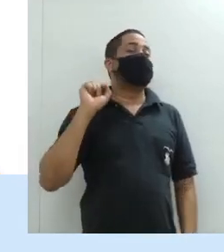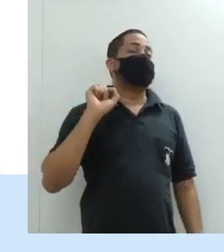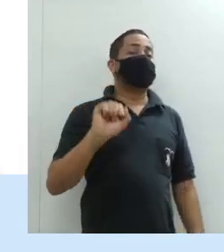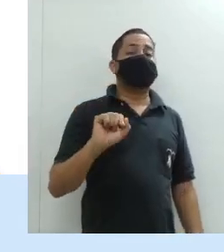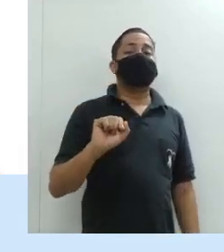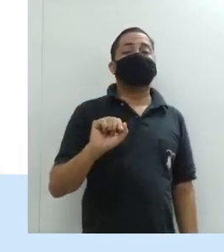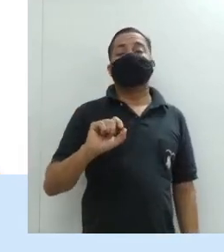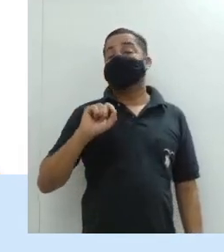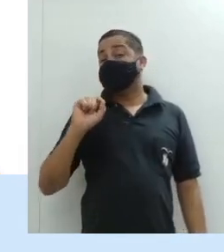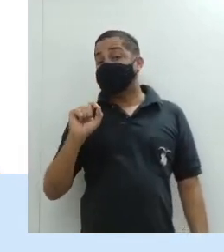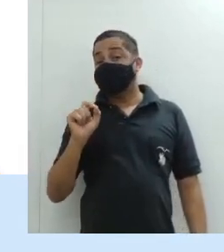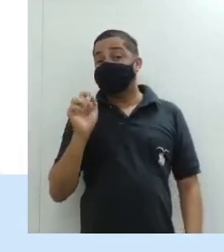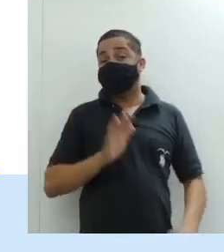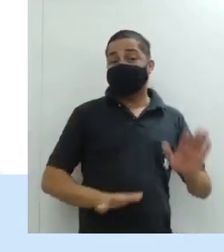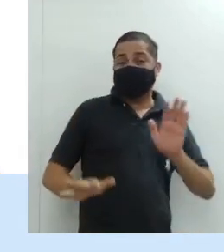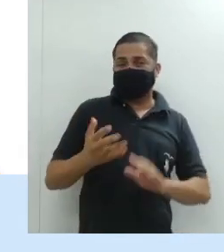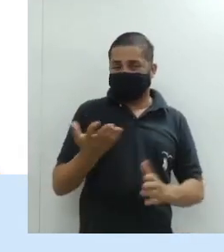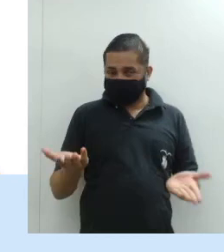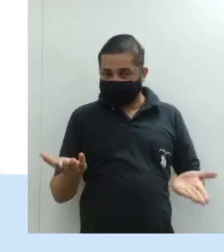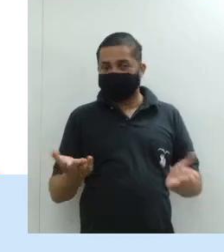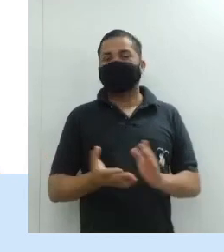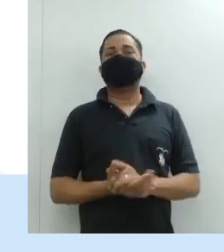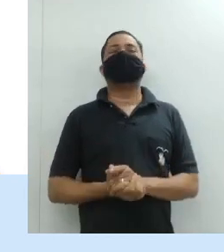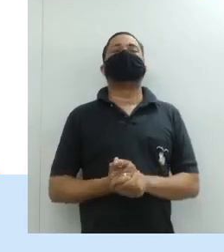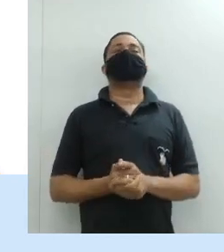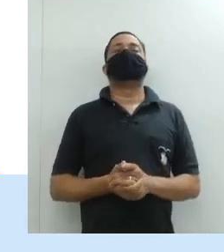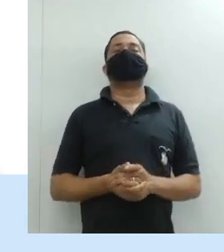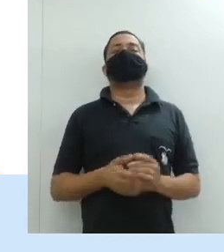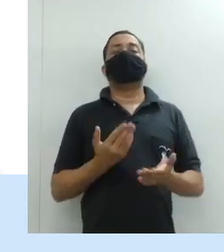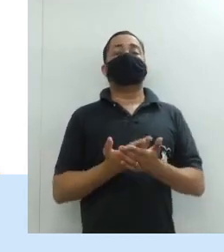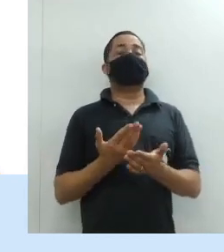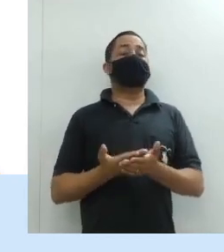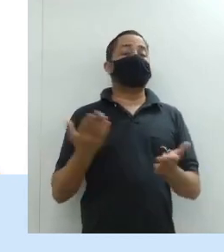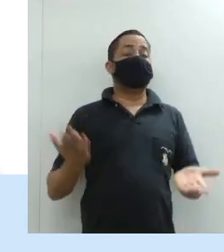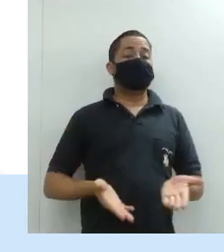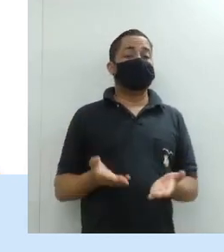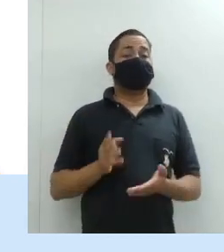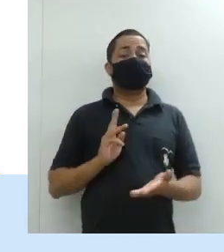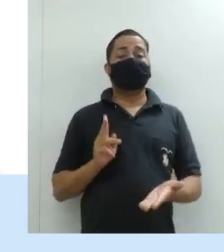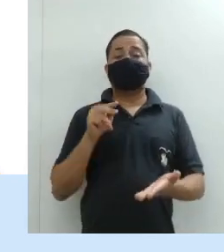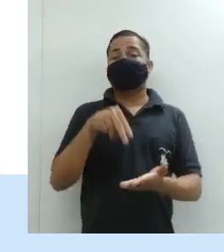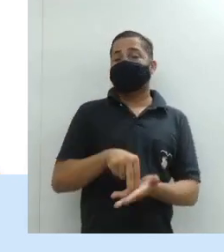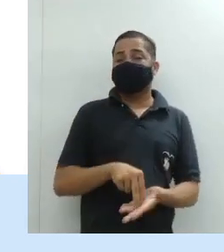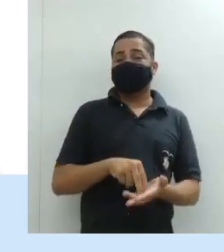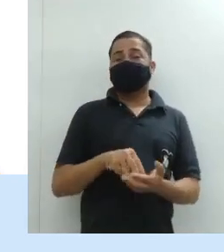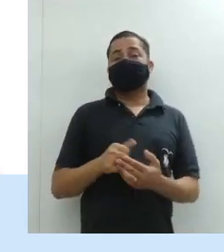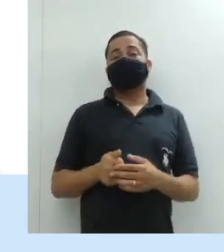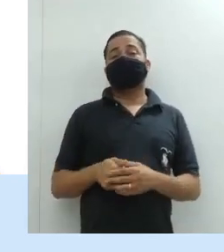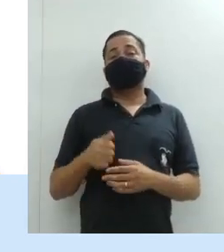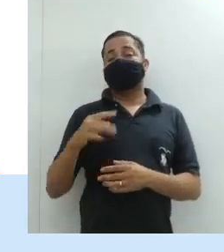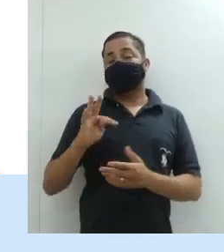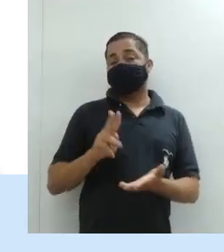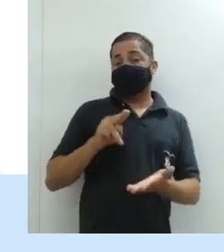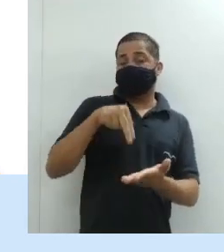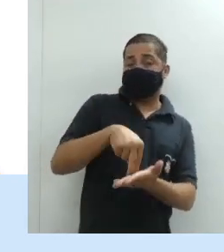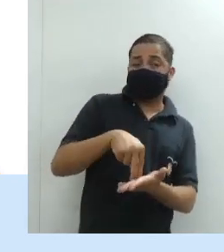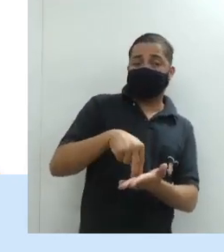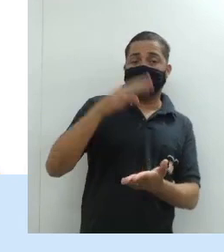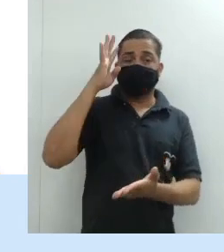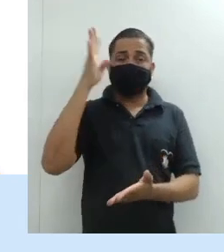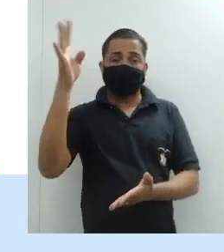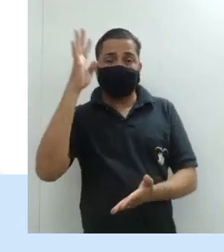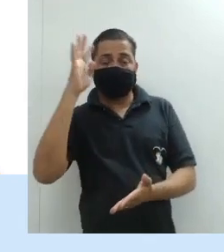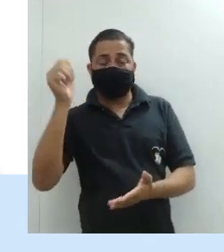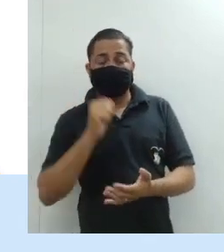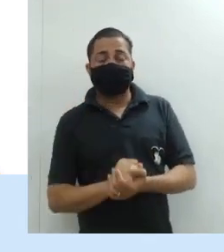Então preparem-se para a aula de hoje. Vamos entrar na atitude filosófica e na reflexão